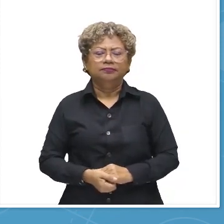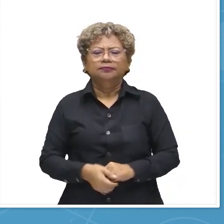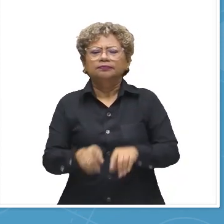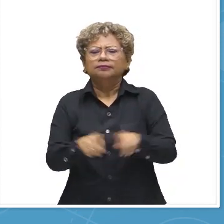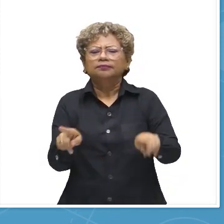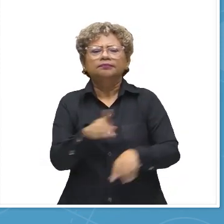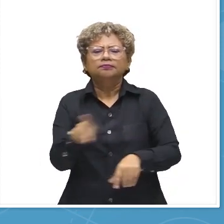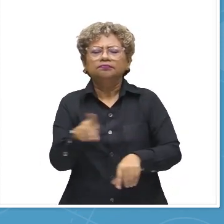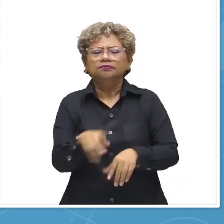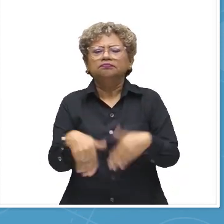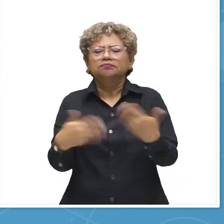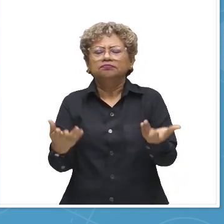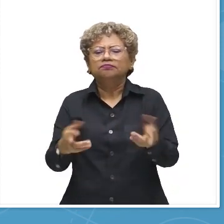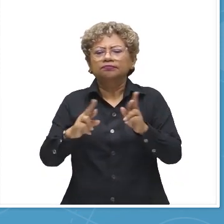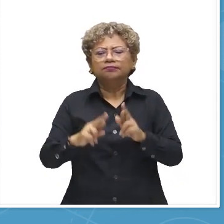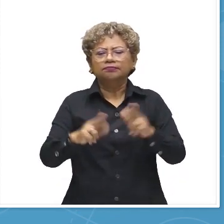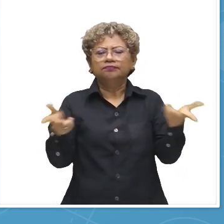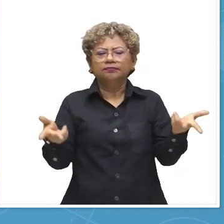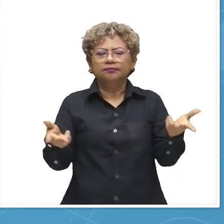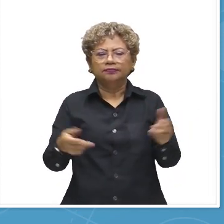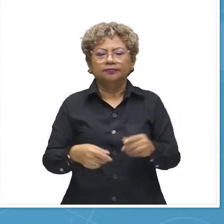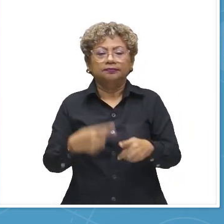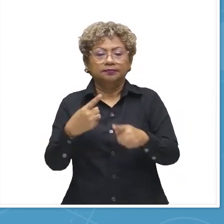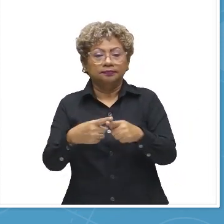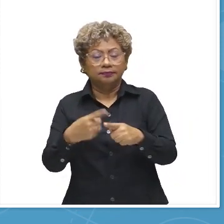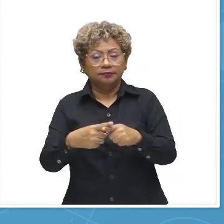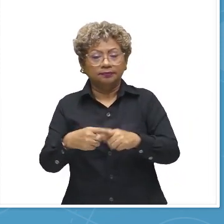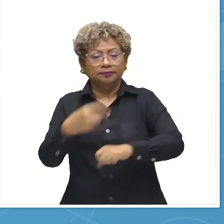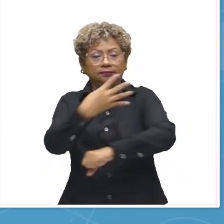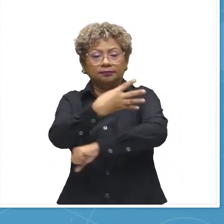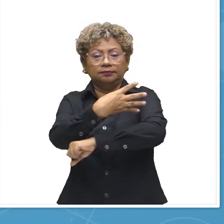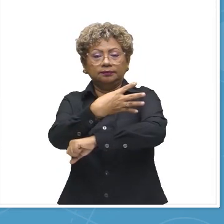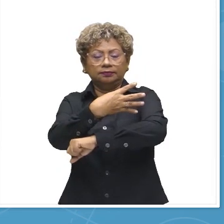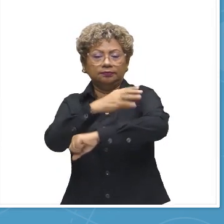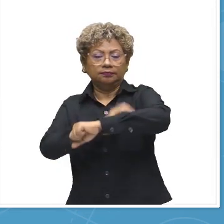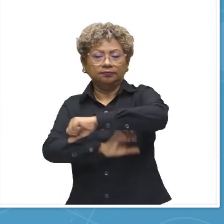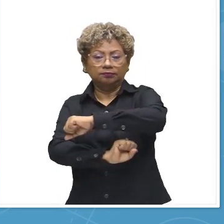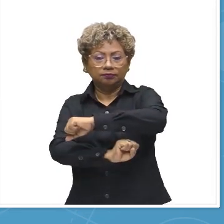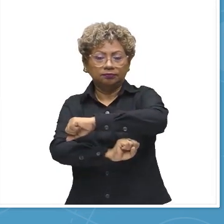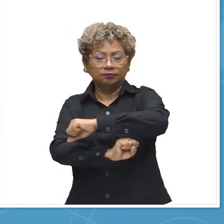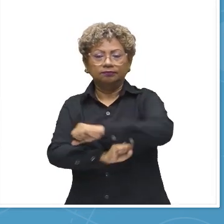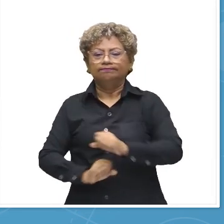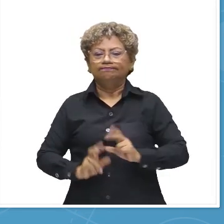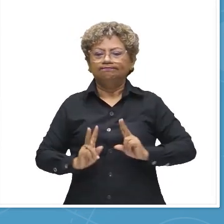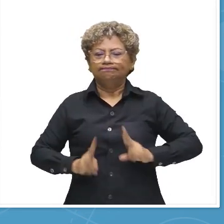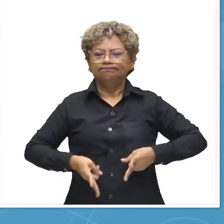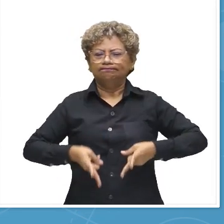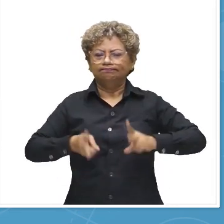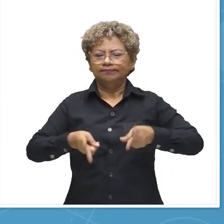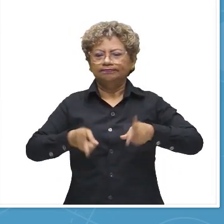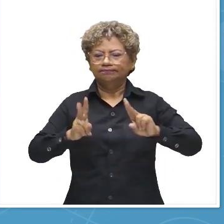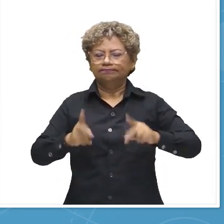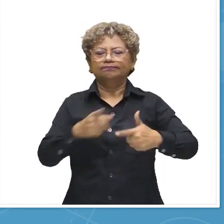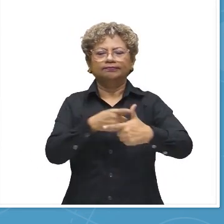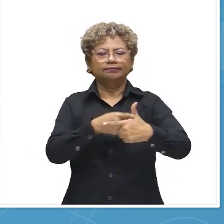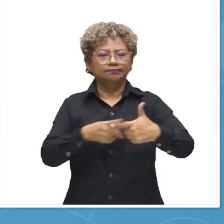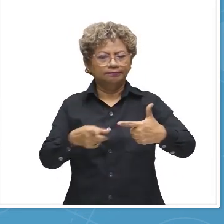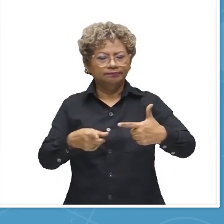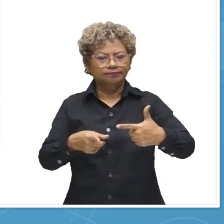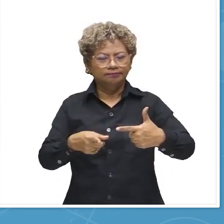qual é a diferença? A diferença é que 4 sobre 8 é uma fração que ainda precisa ser simplificada. Então eu